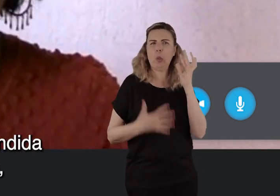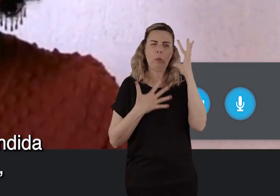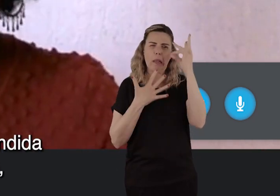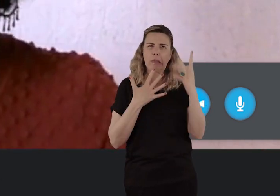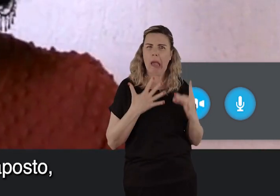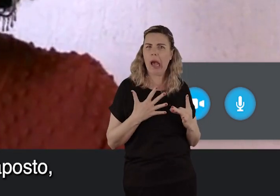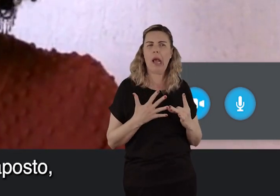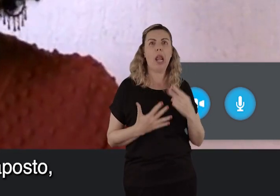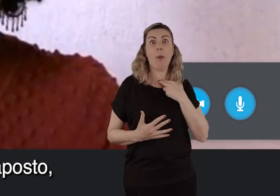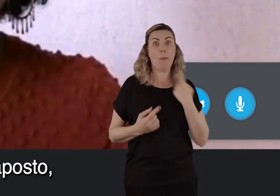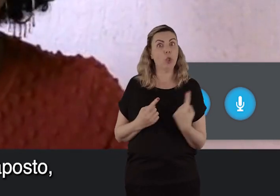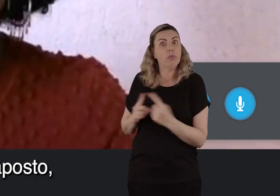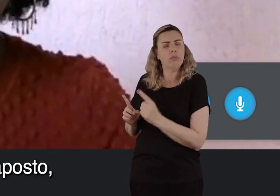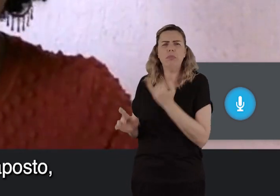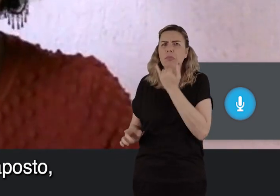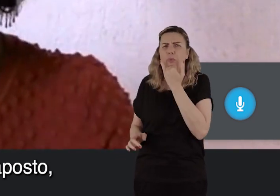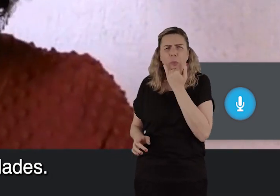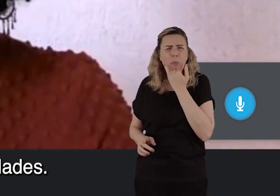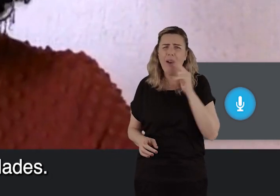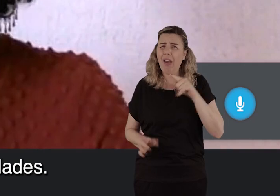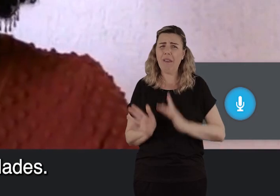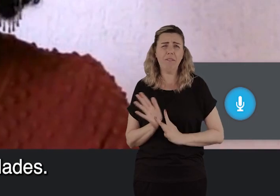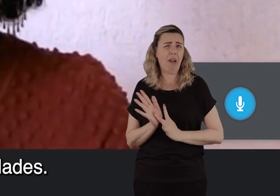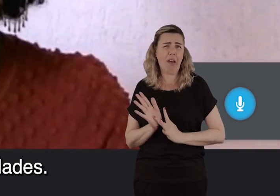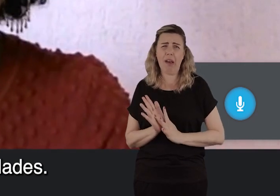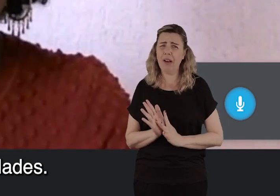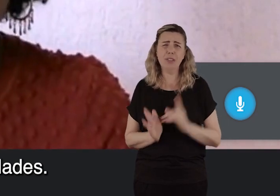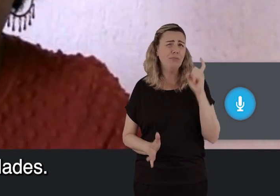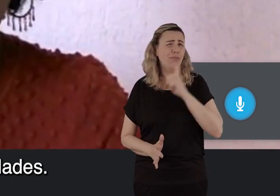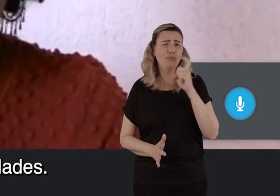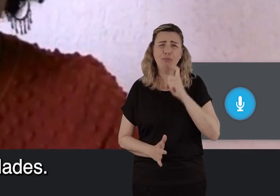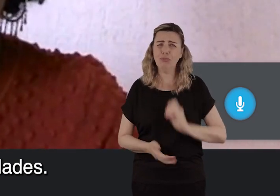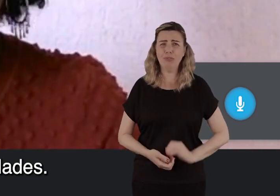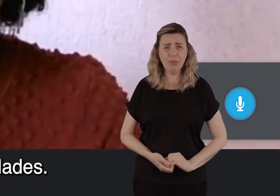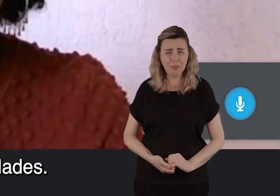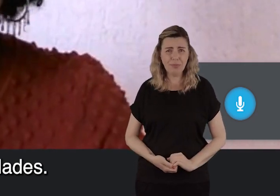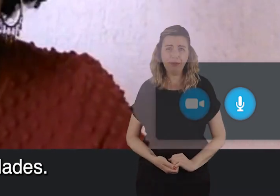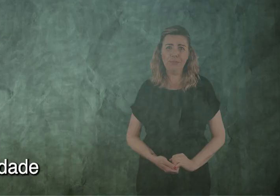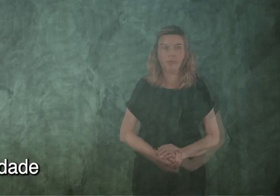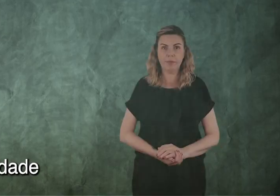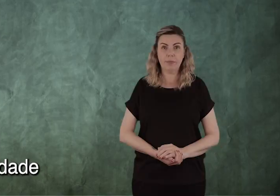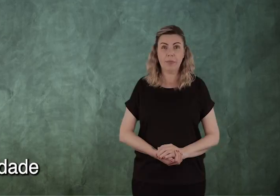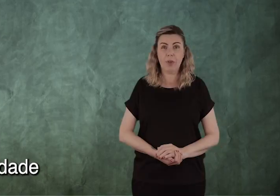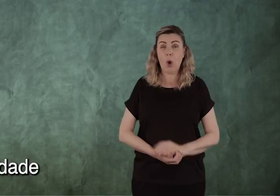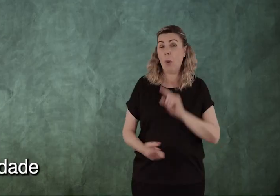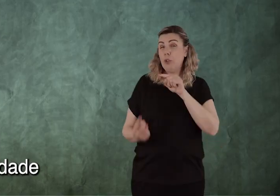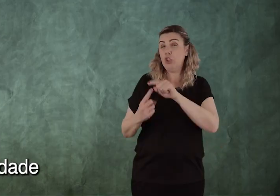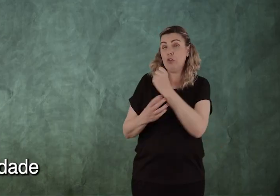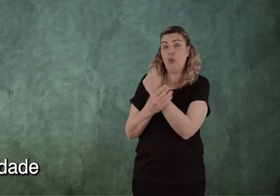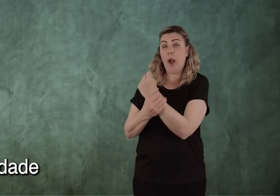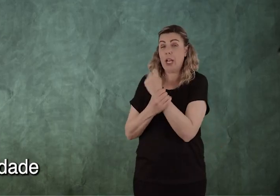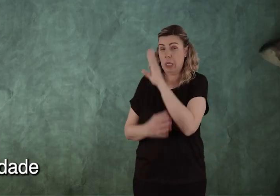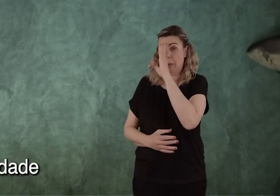algo técnico, né, como algo que não pode ser contraposto, na realidade, ela está cheia de inverdades. Foi para